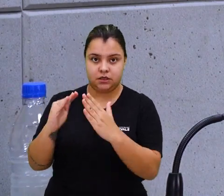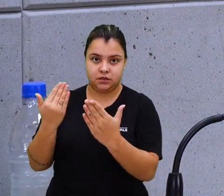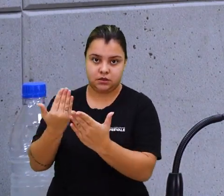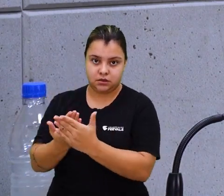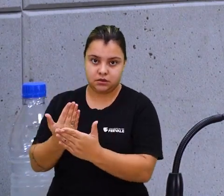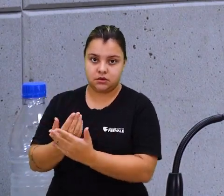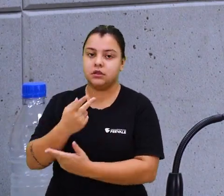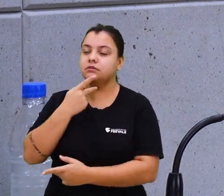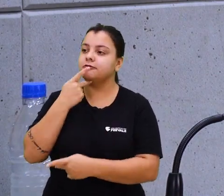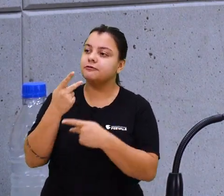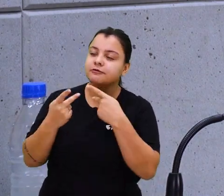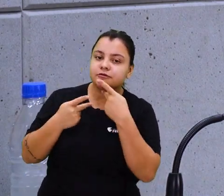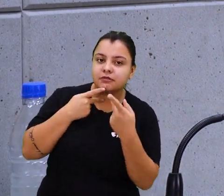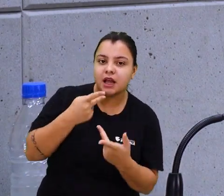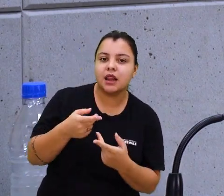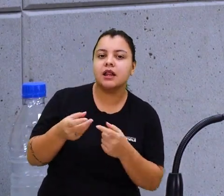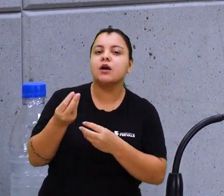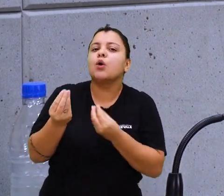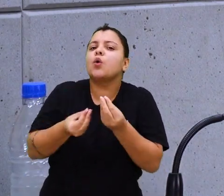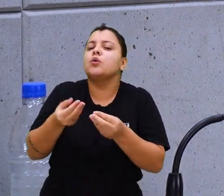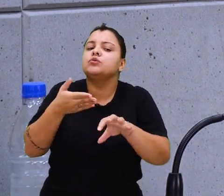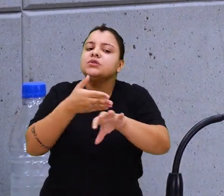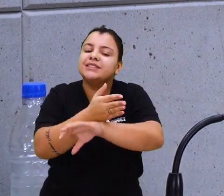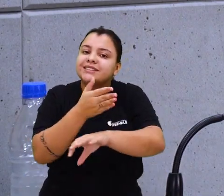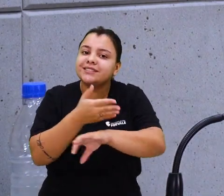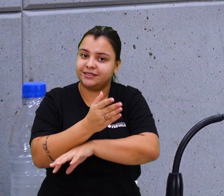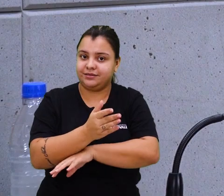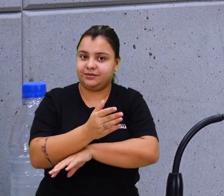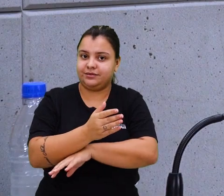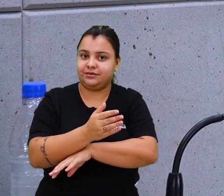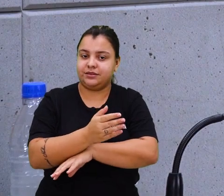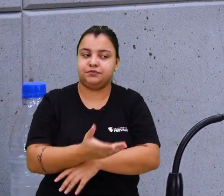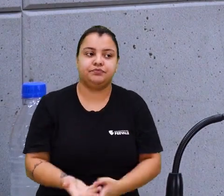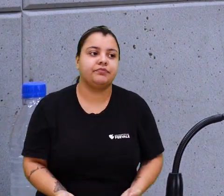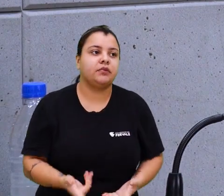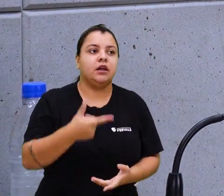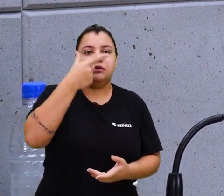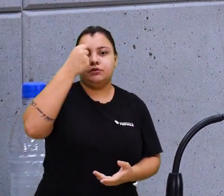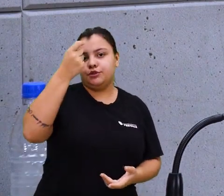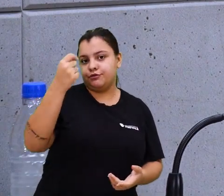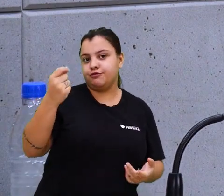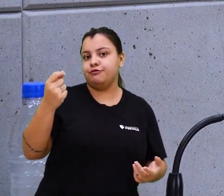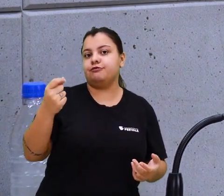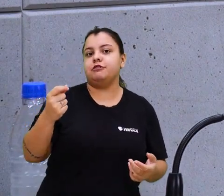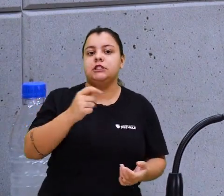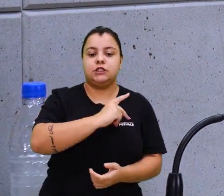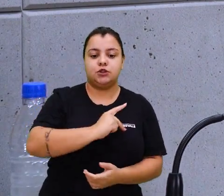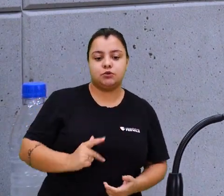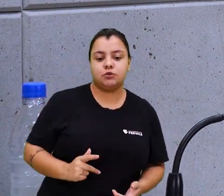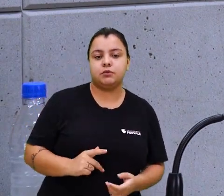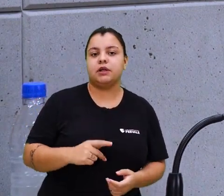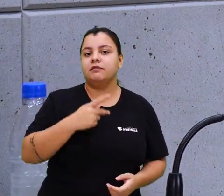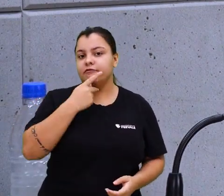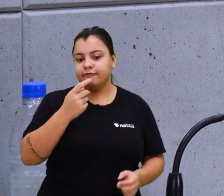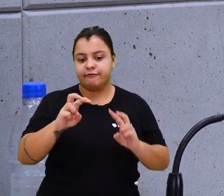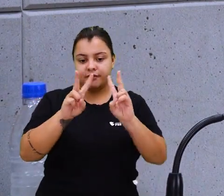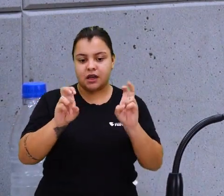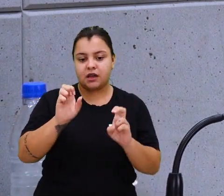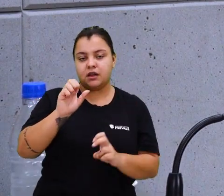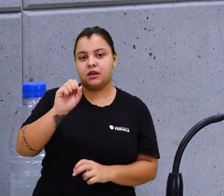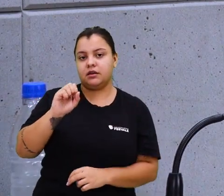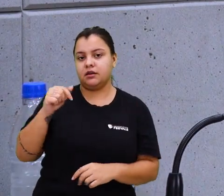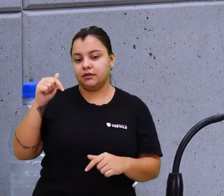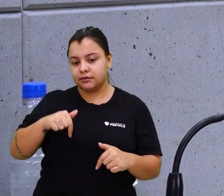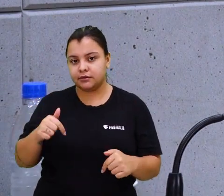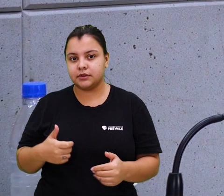né falar como se acessa a universidade pública falar sobre a Ufa né E foi uma iniciativa deles foi um presente que eles